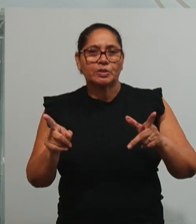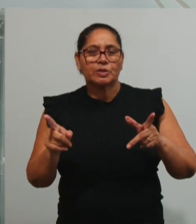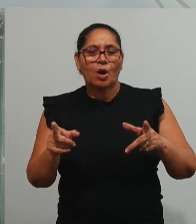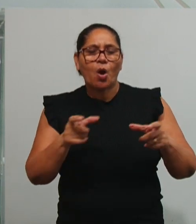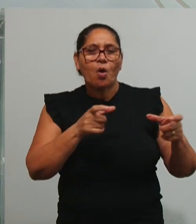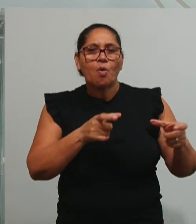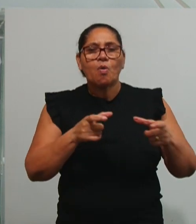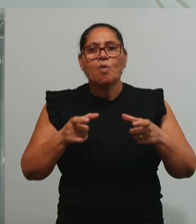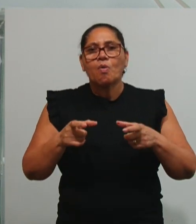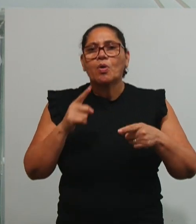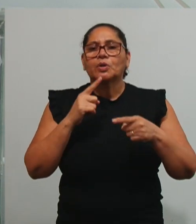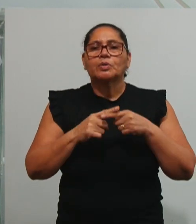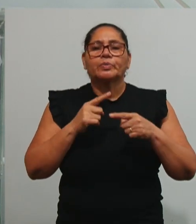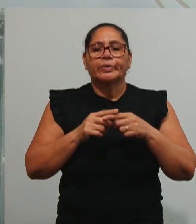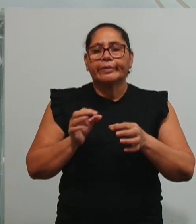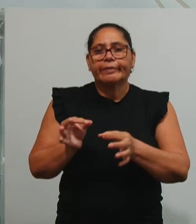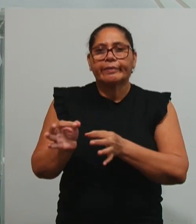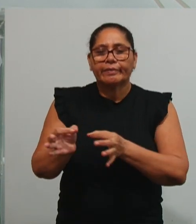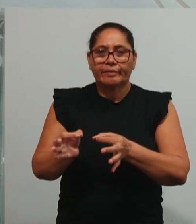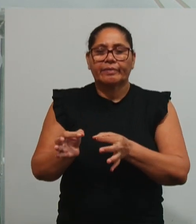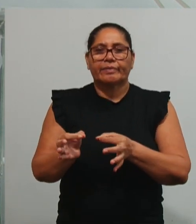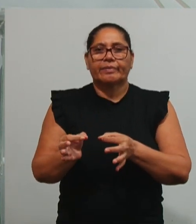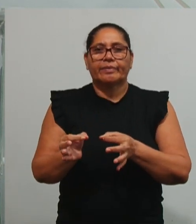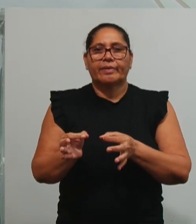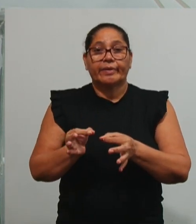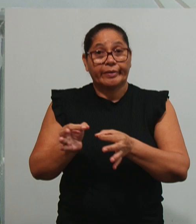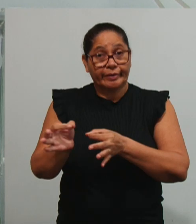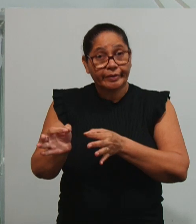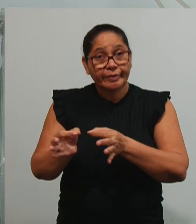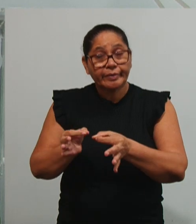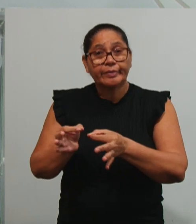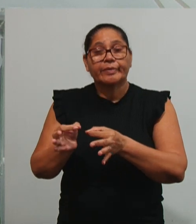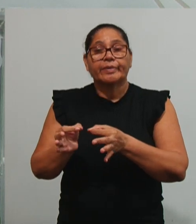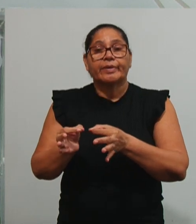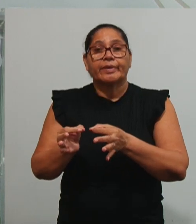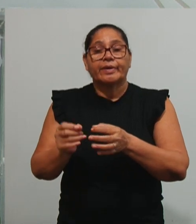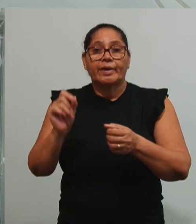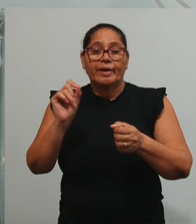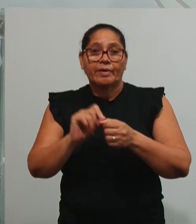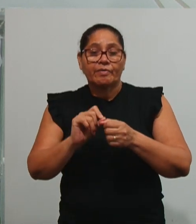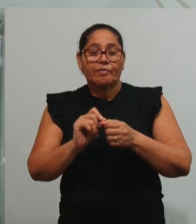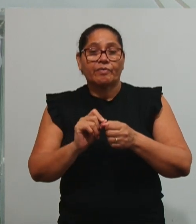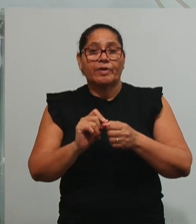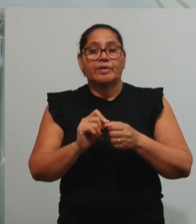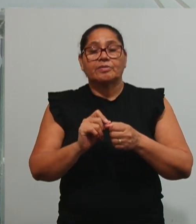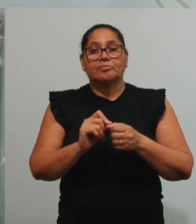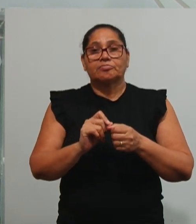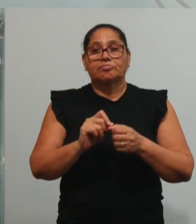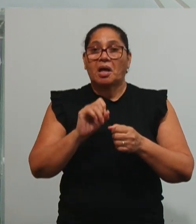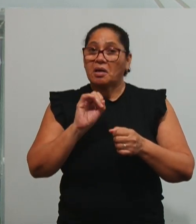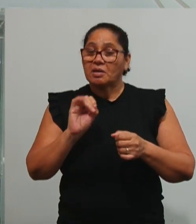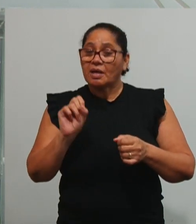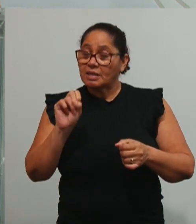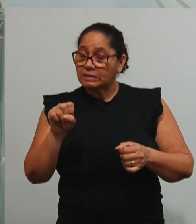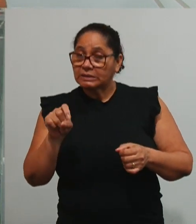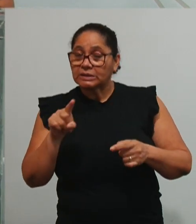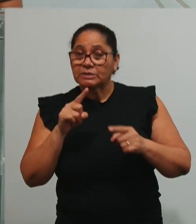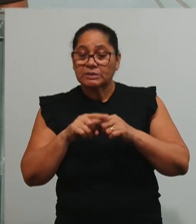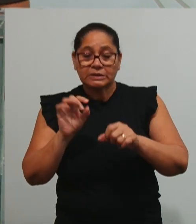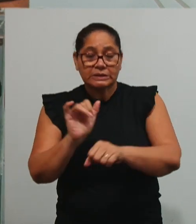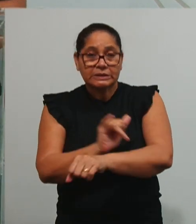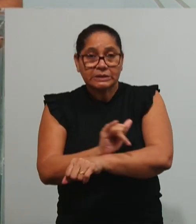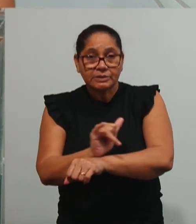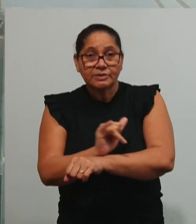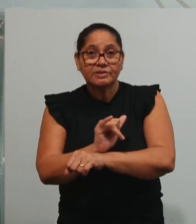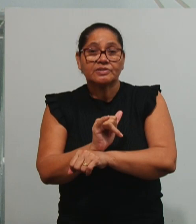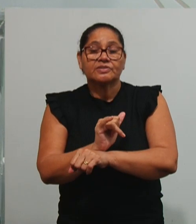aonde, né, o porquê planejar é que o planejamento ele se torna essa forma, né, da estratégia, né? No